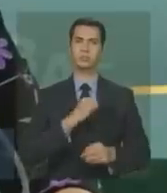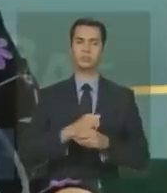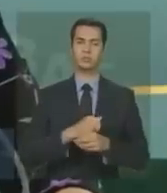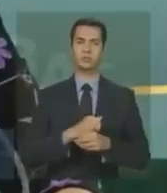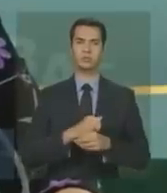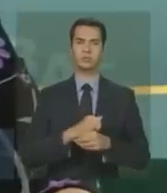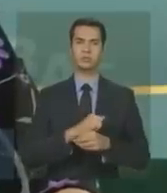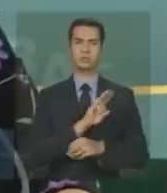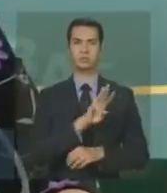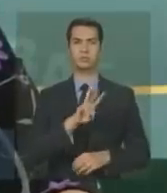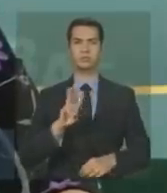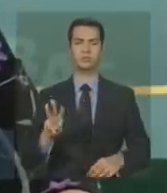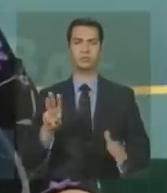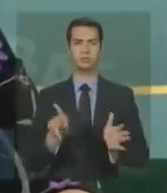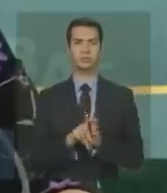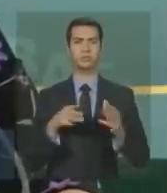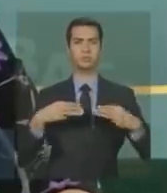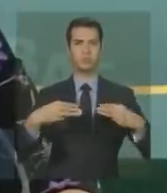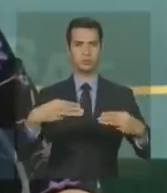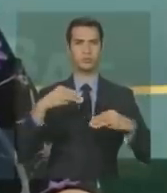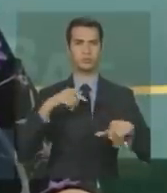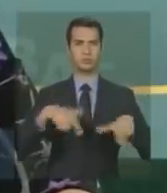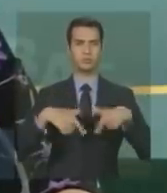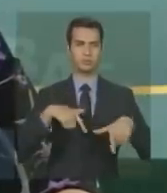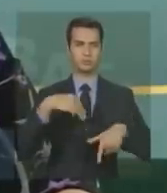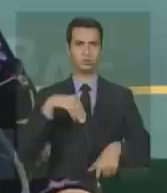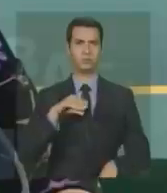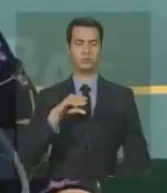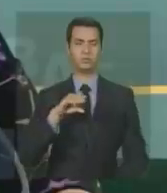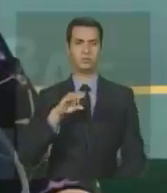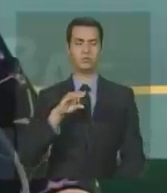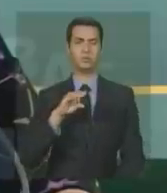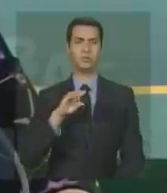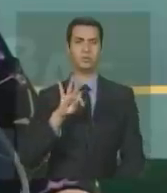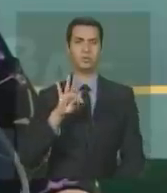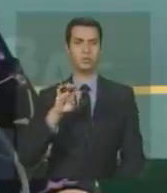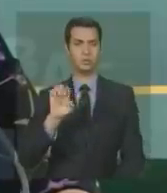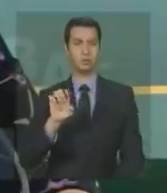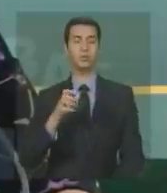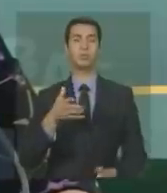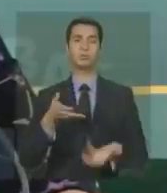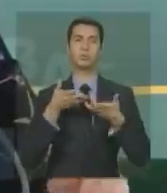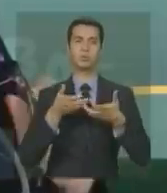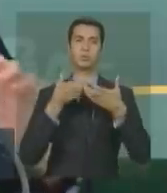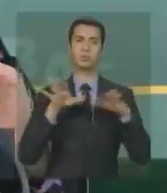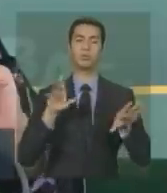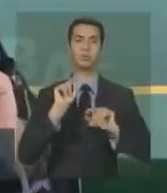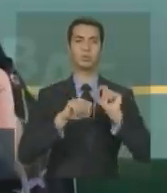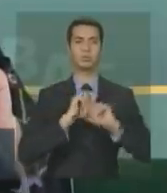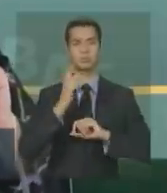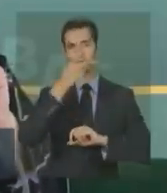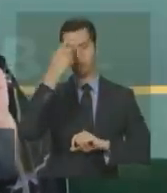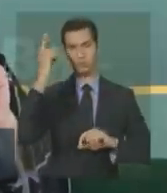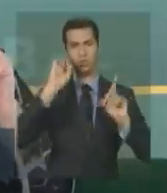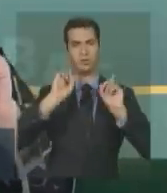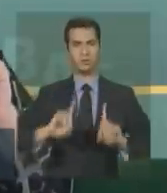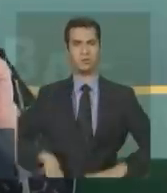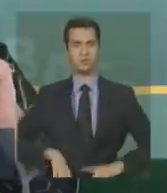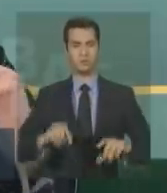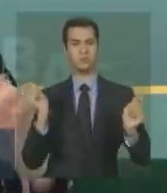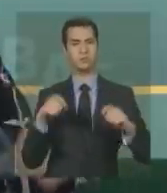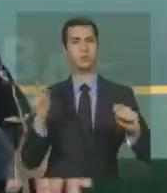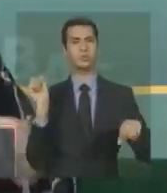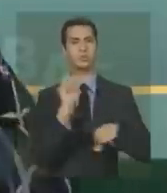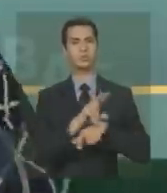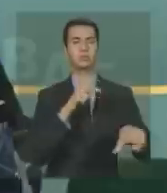espaço tanto para acesso a informações de vagas quanto de candidatos a pessoas com deficiência